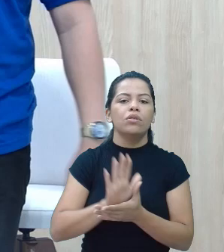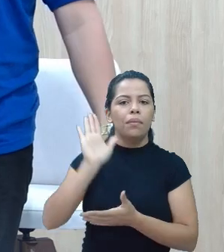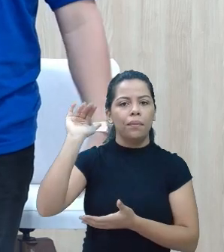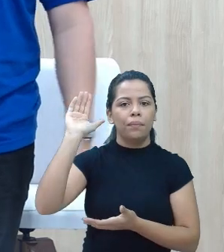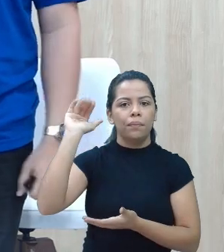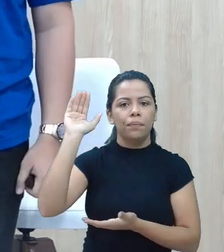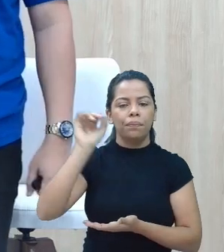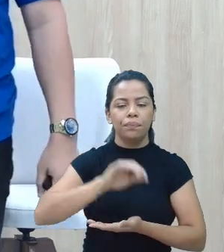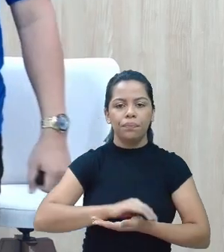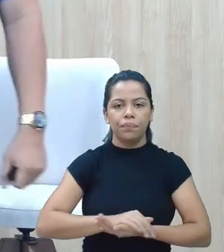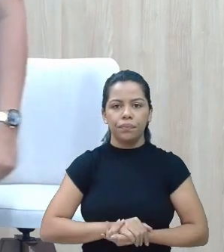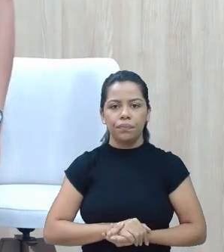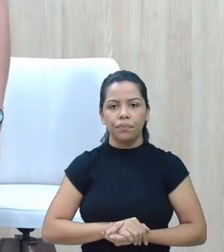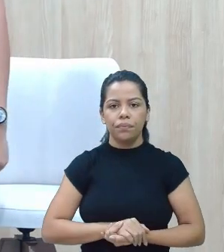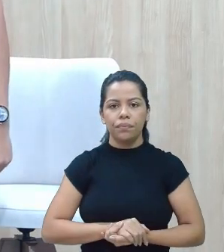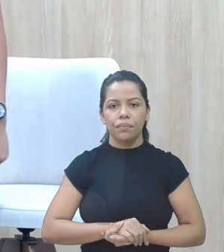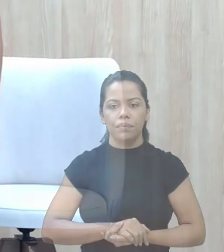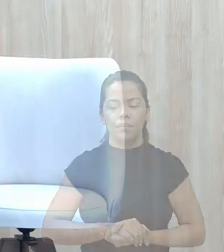Deus.